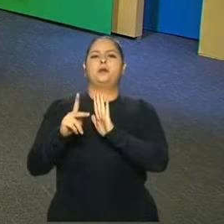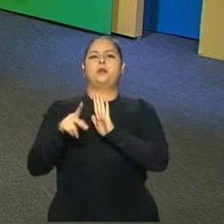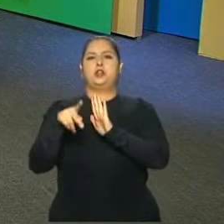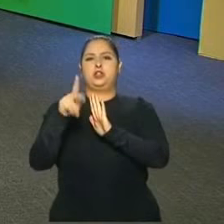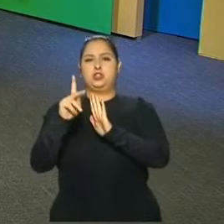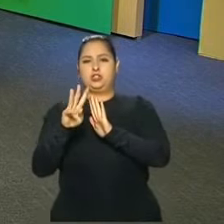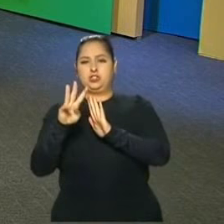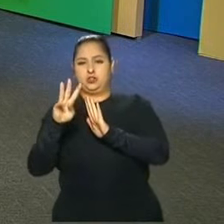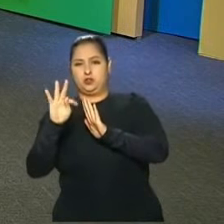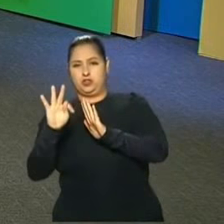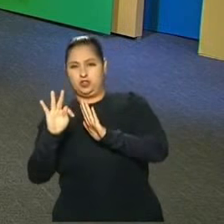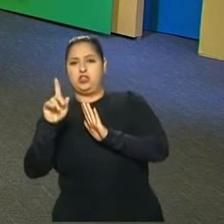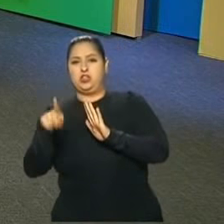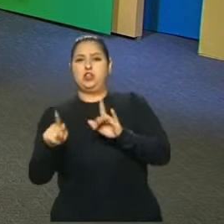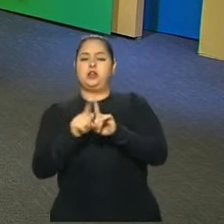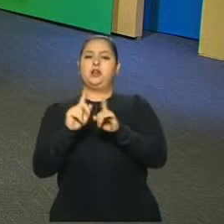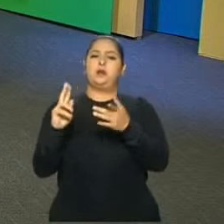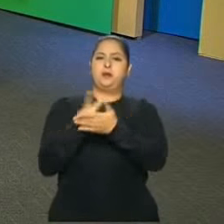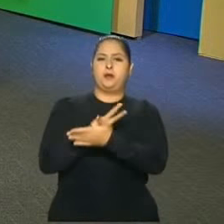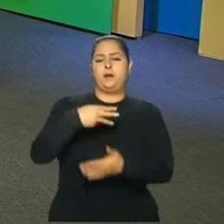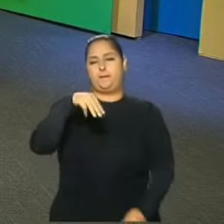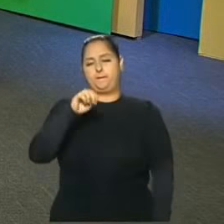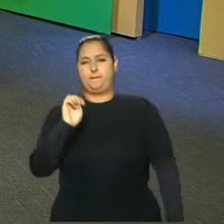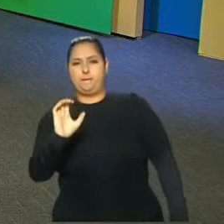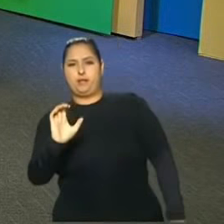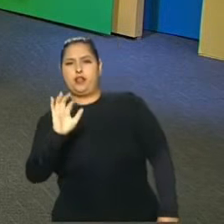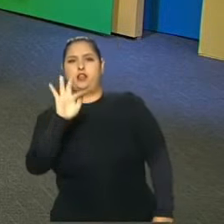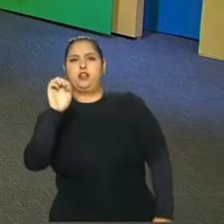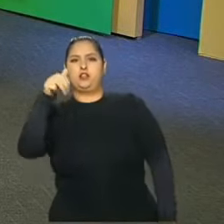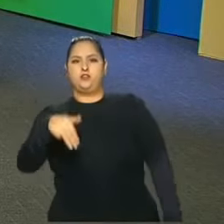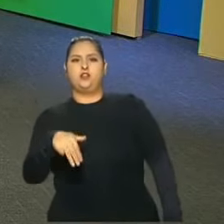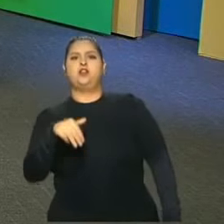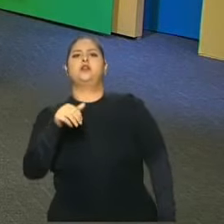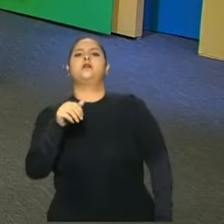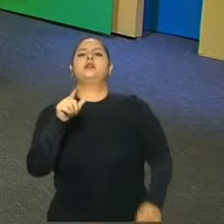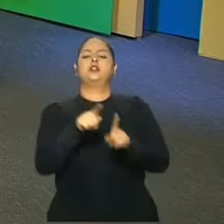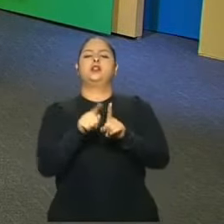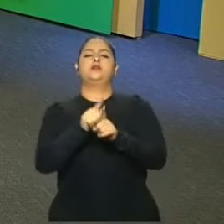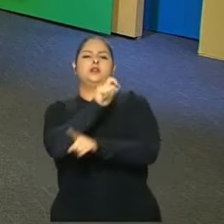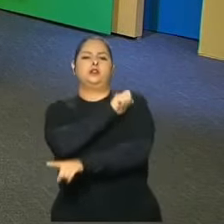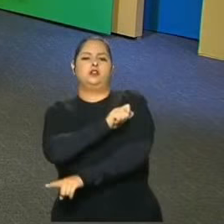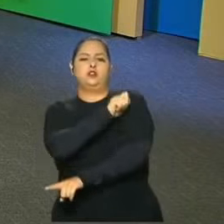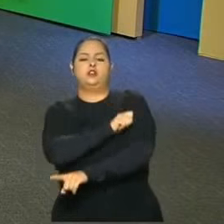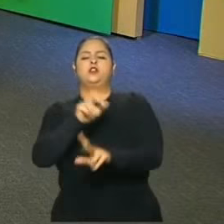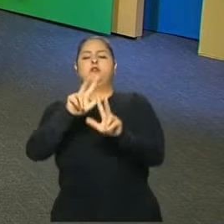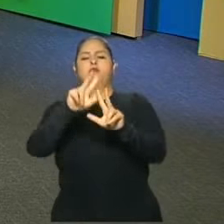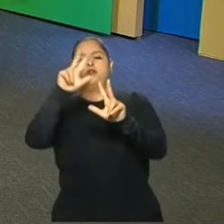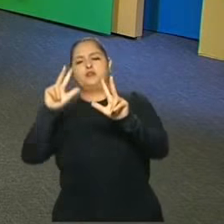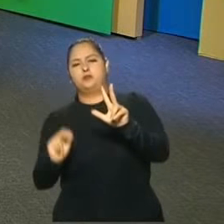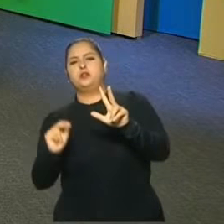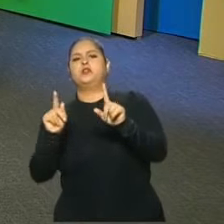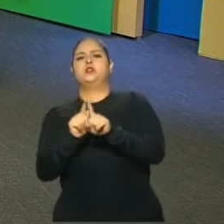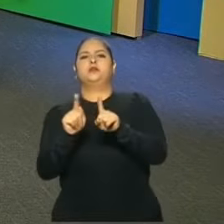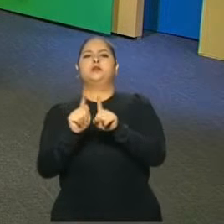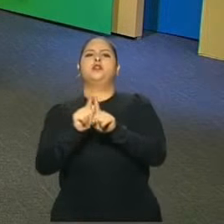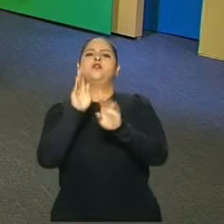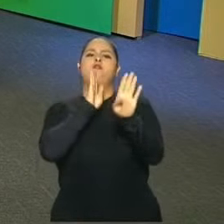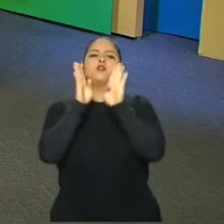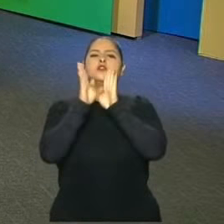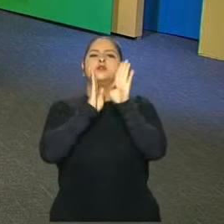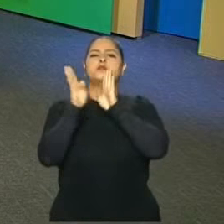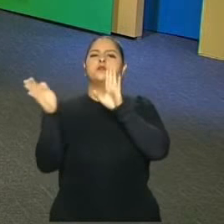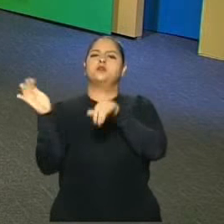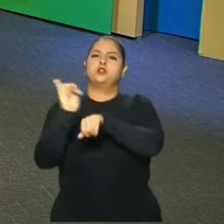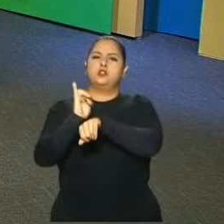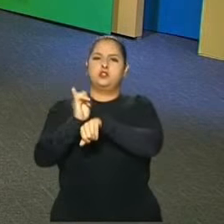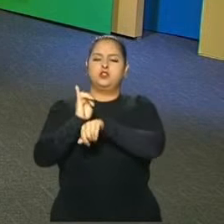FM 99,3 no Rio e 87,1 em Brasília, pela TV Brasil, pelo Facebook e Twitter da Rádio MEC e YouTube da